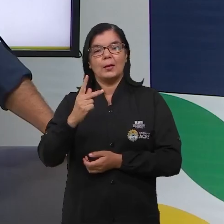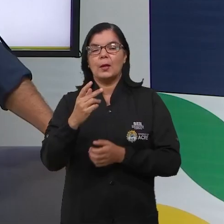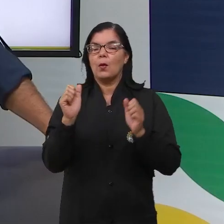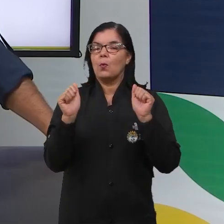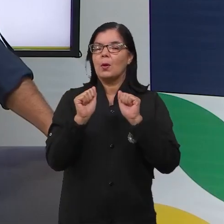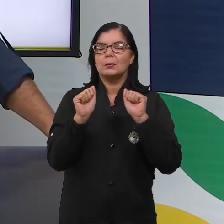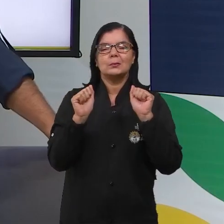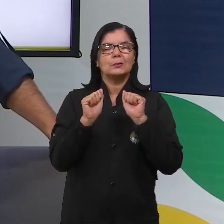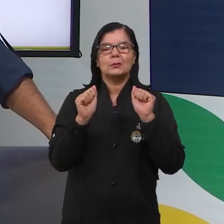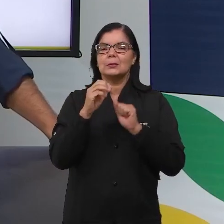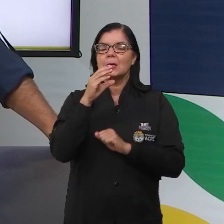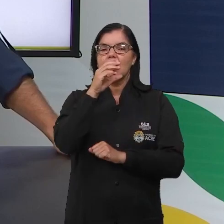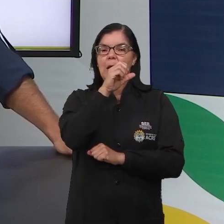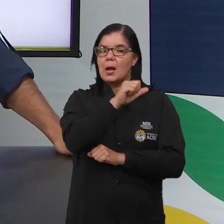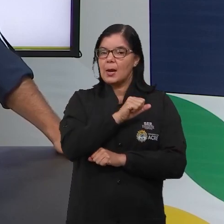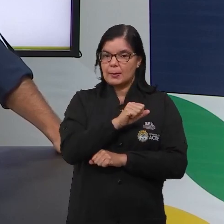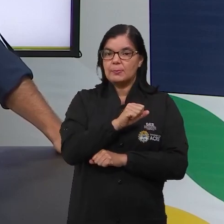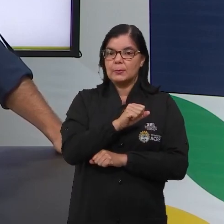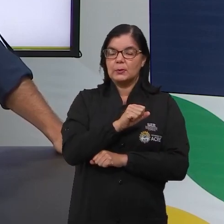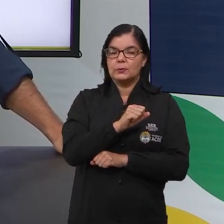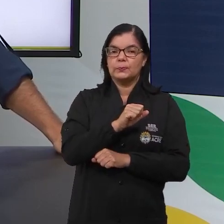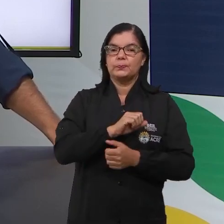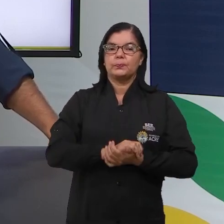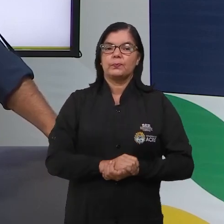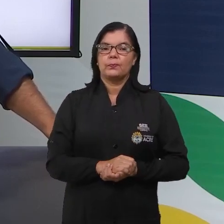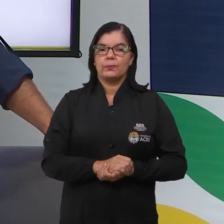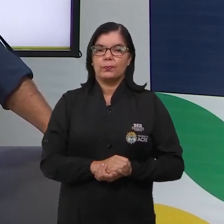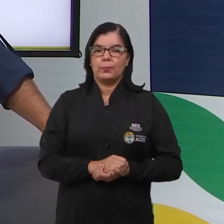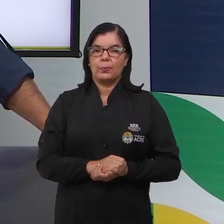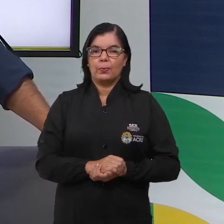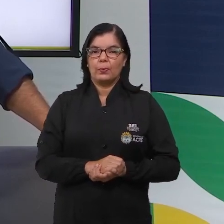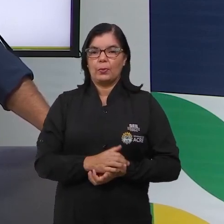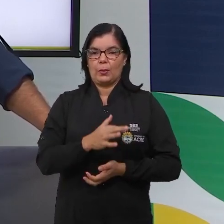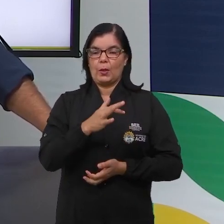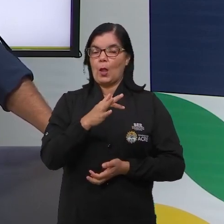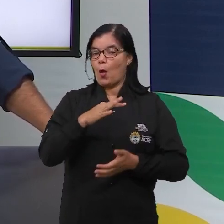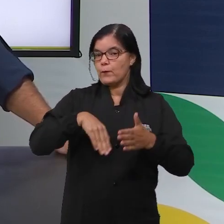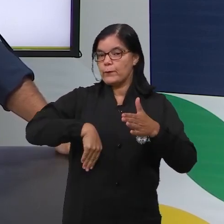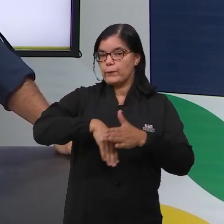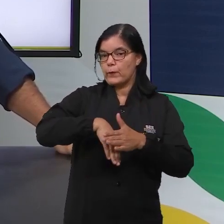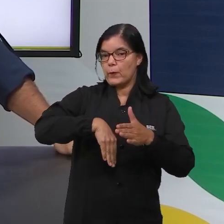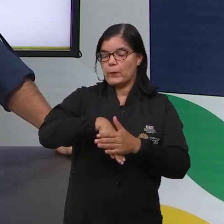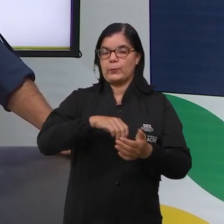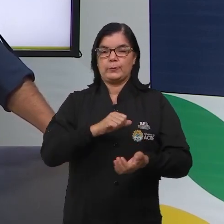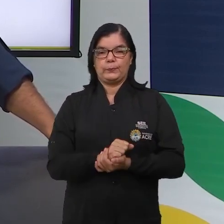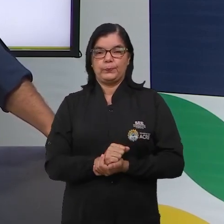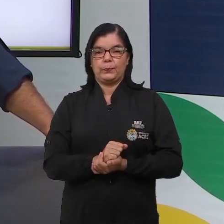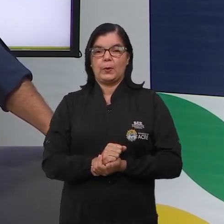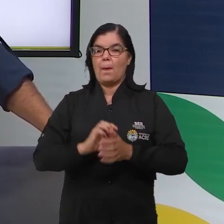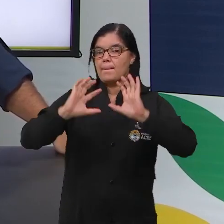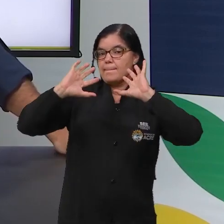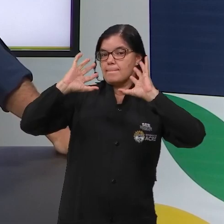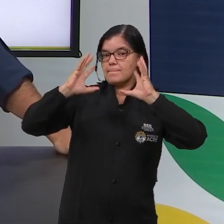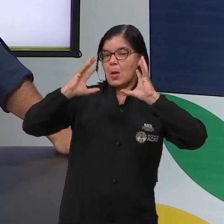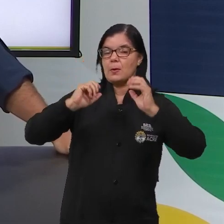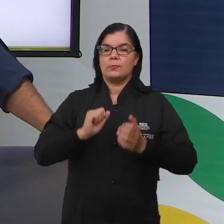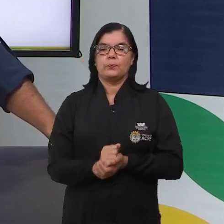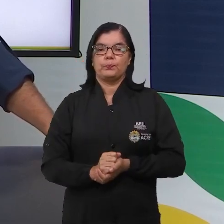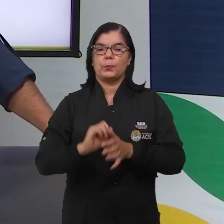que é só uma associação rápida, só para fazer adendos: futebol, handball,